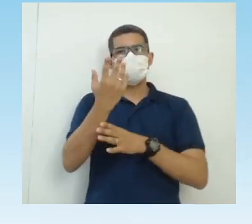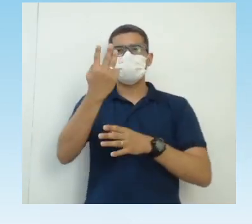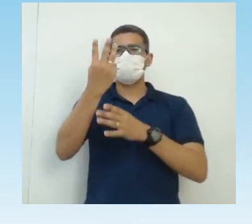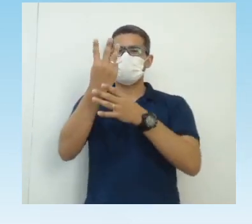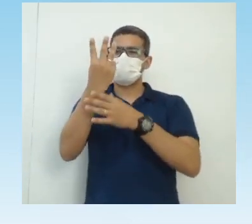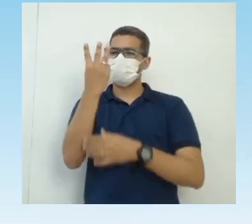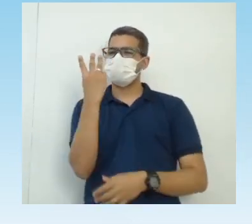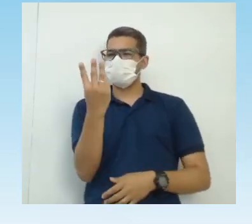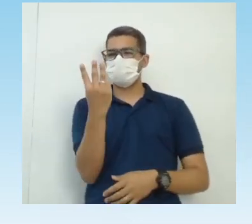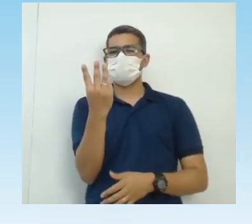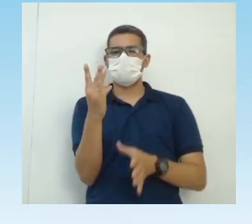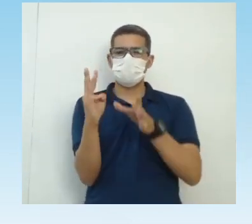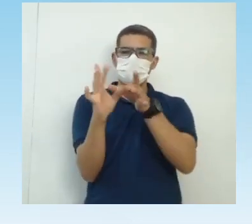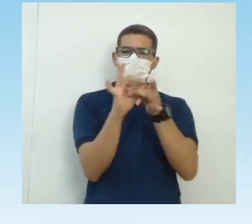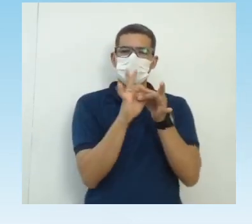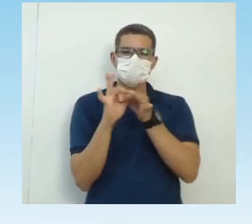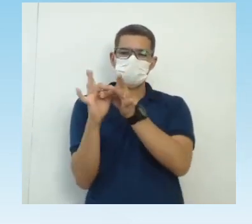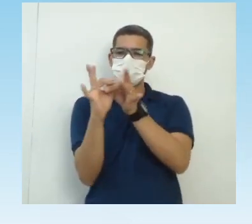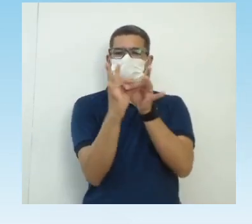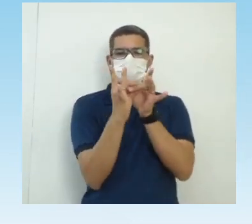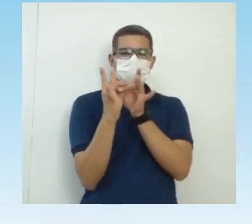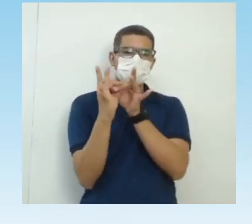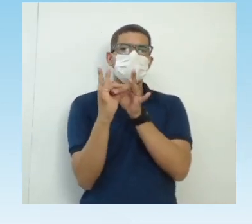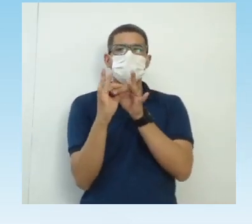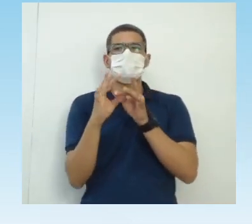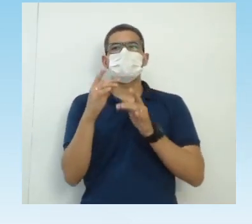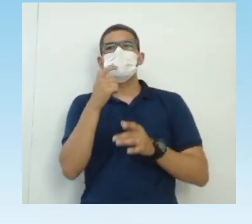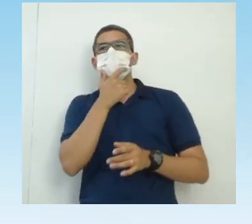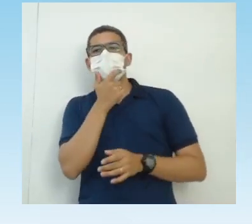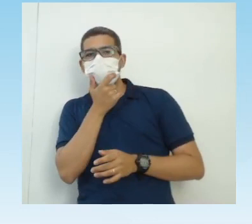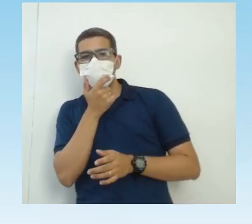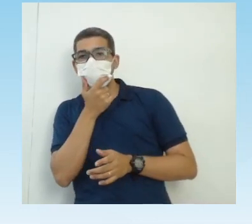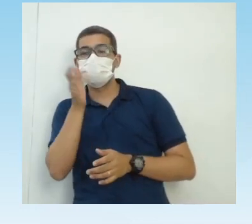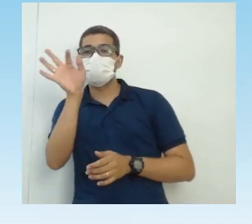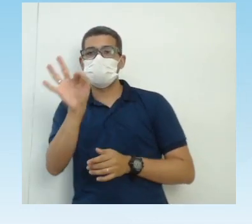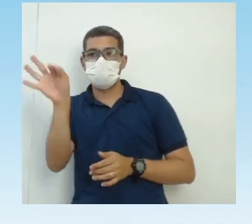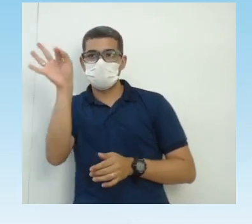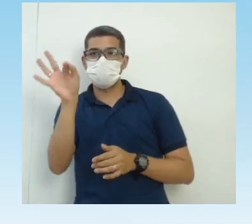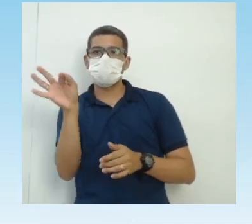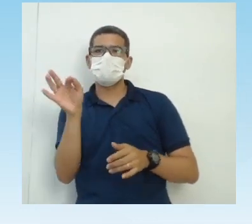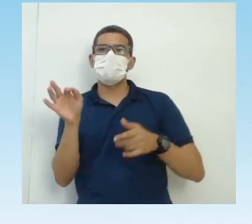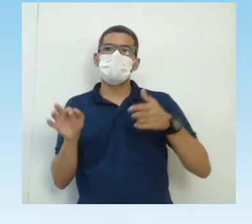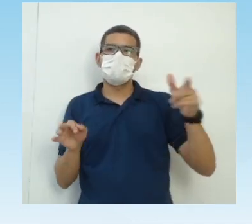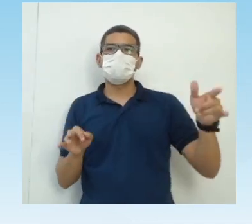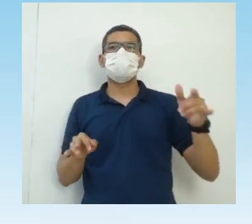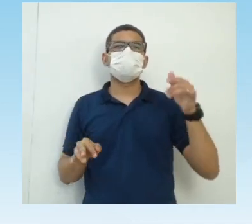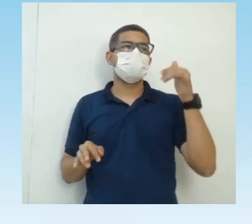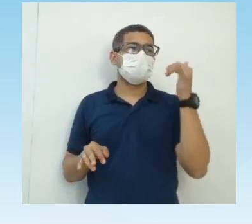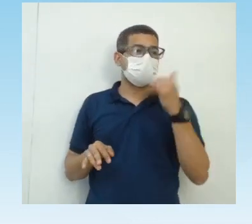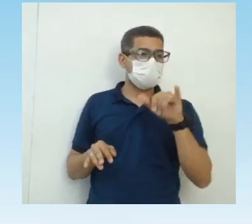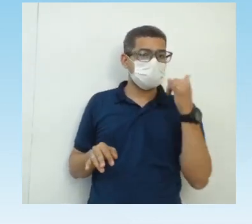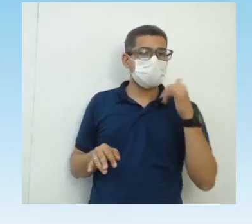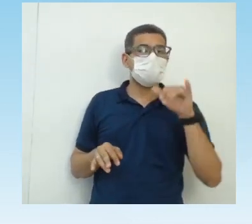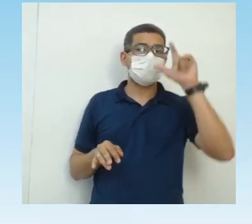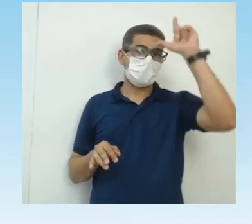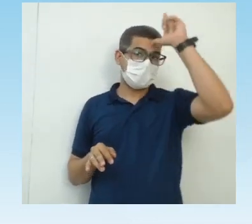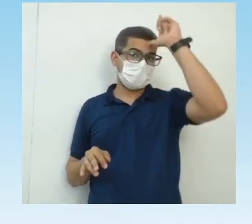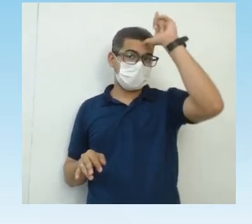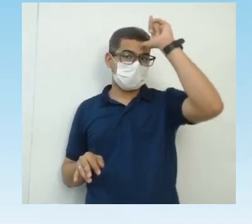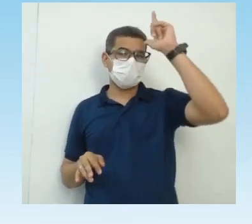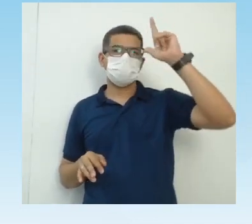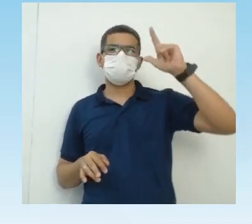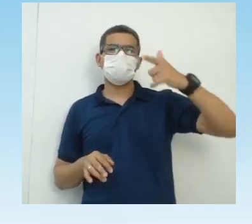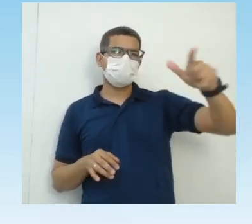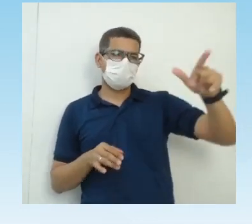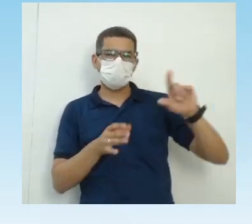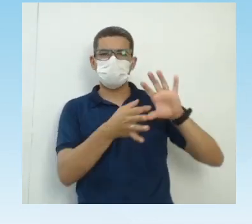e a Tríplice Aliança. De um lado a Inglaterra e França, do outro a Alemanha e a Itália, né, e seus adeptos, seus parceiros,